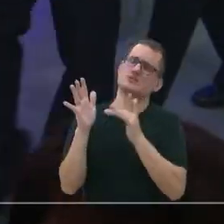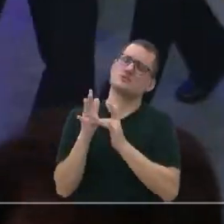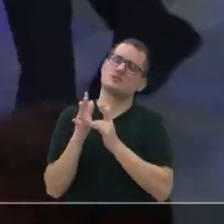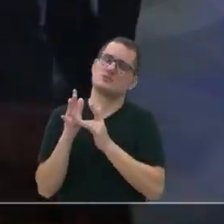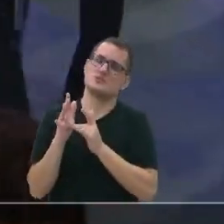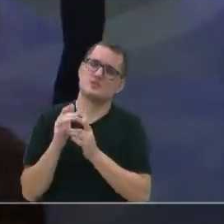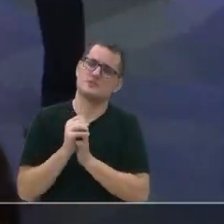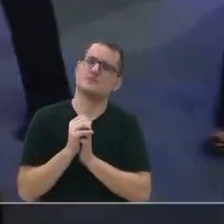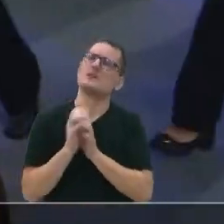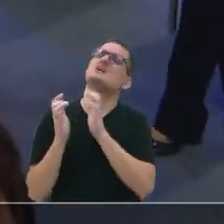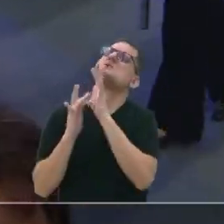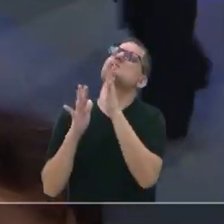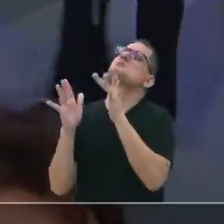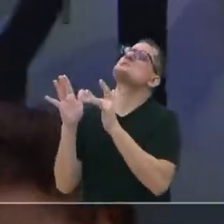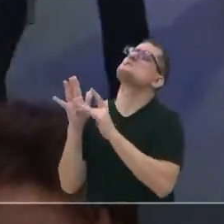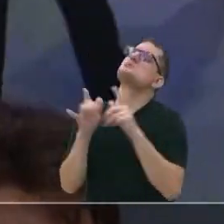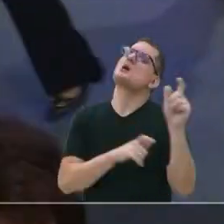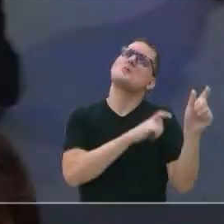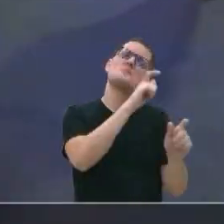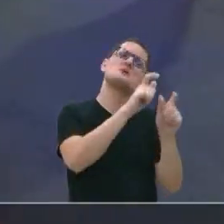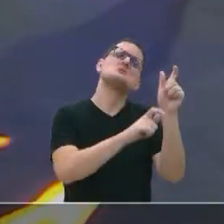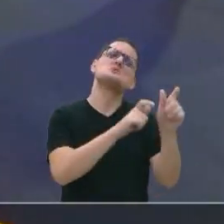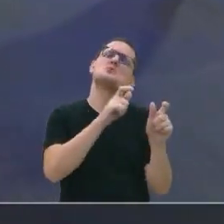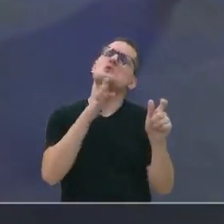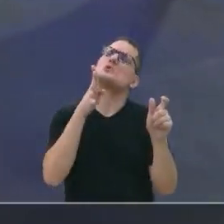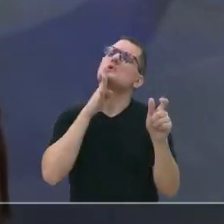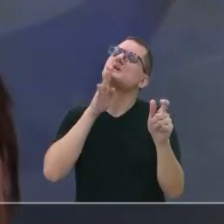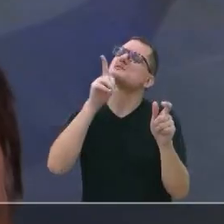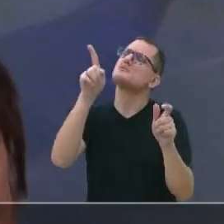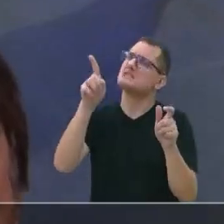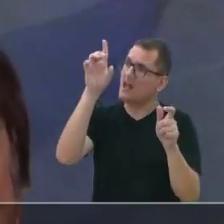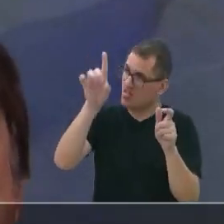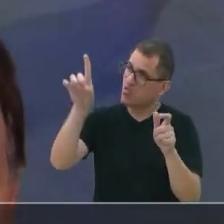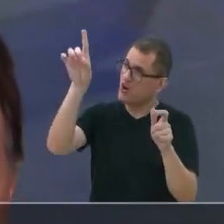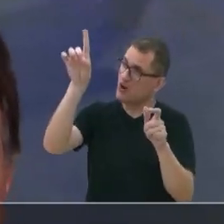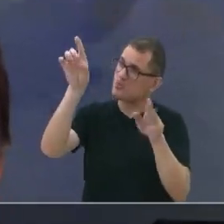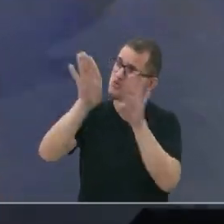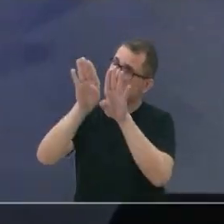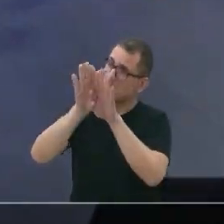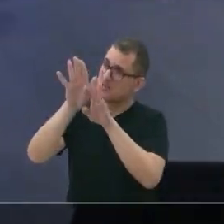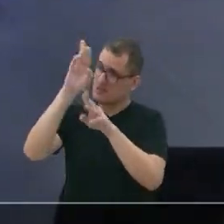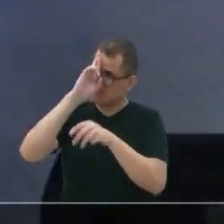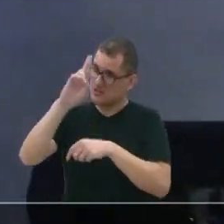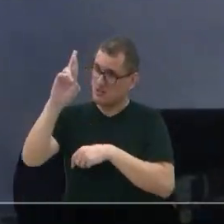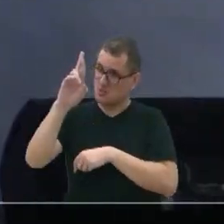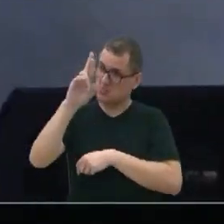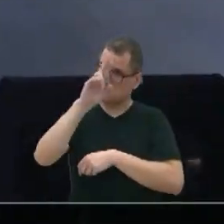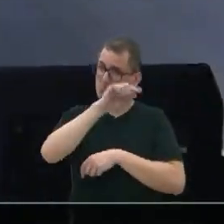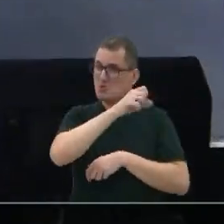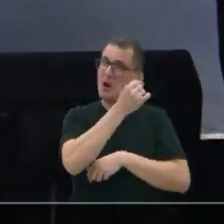Te chamam de Deus e de Senhor, te chamam de Rei, e